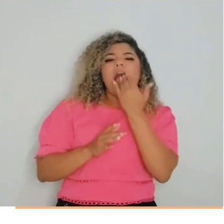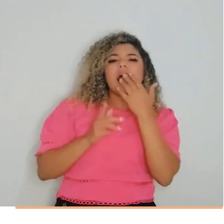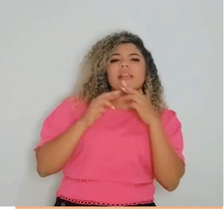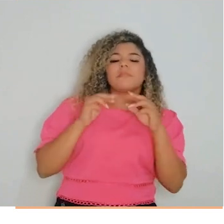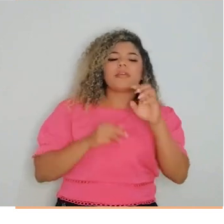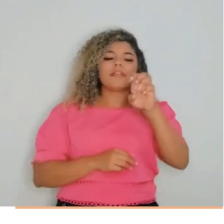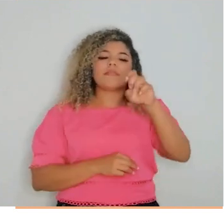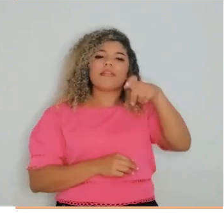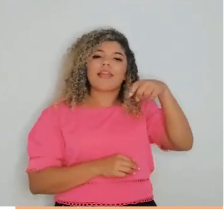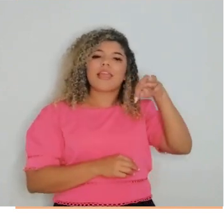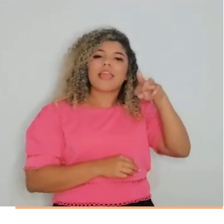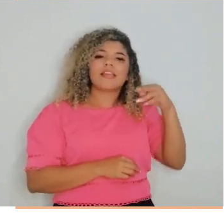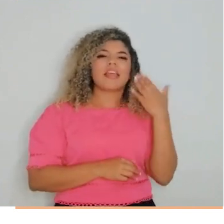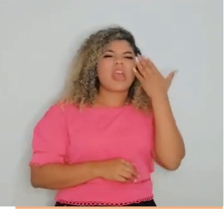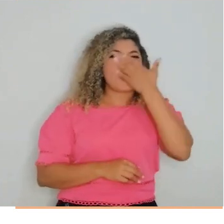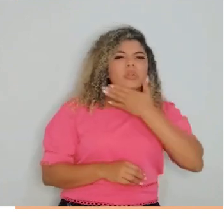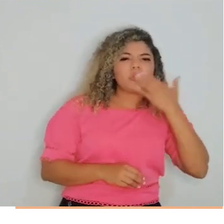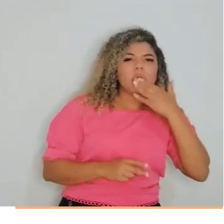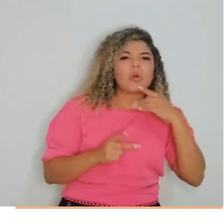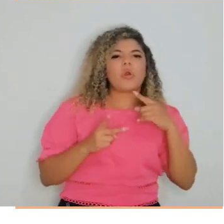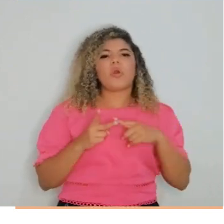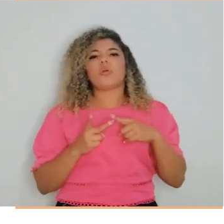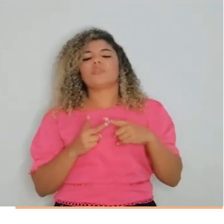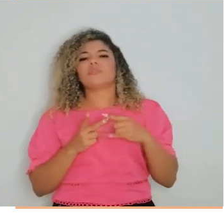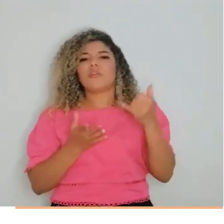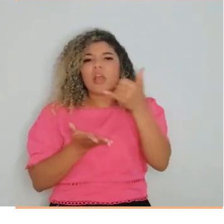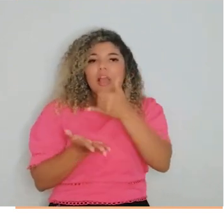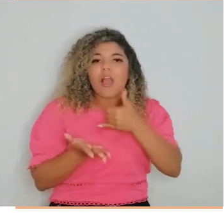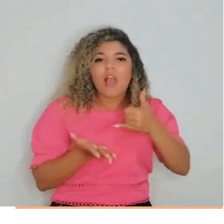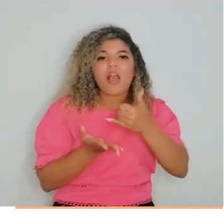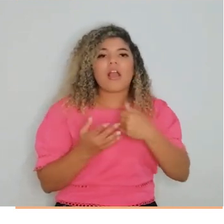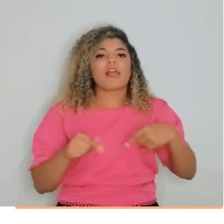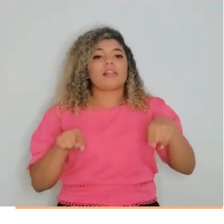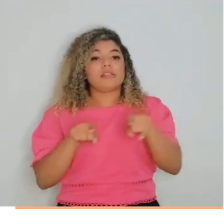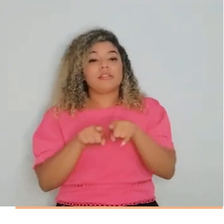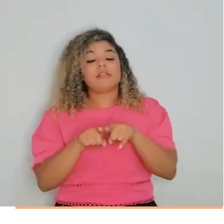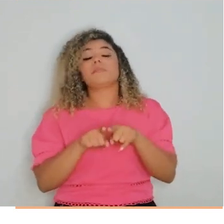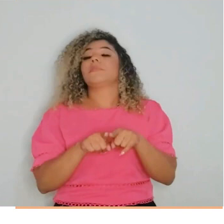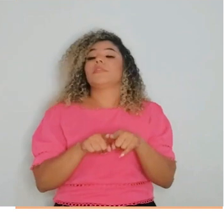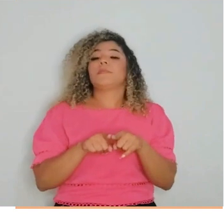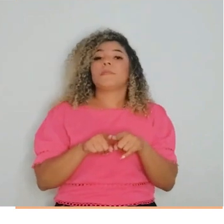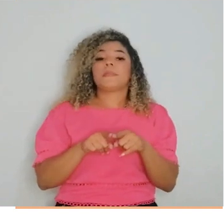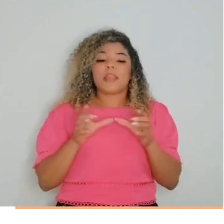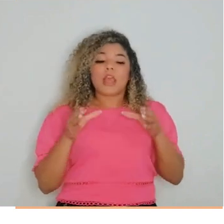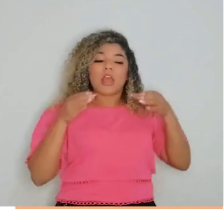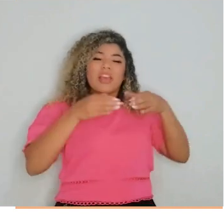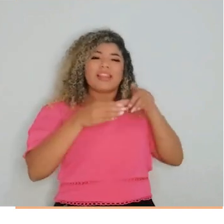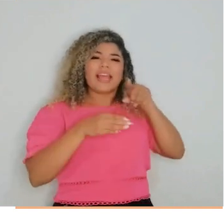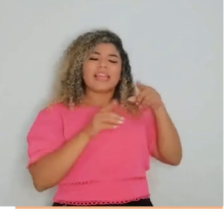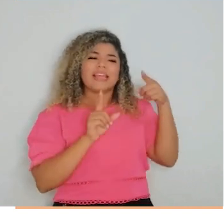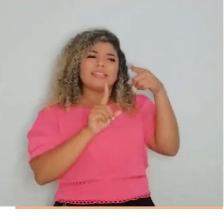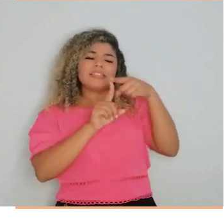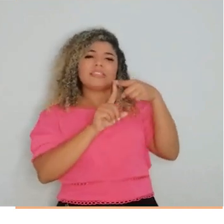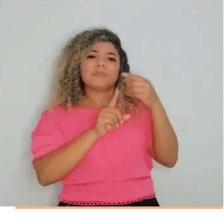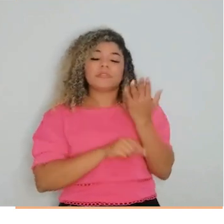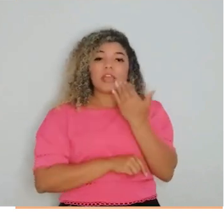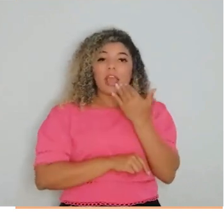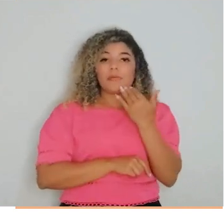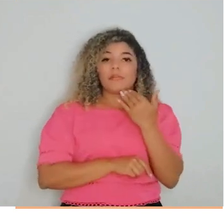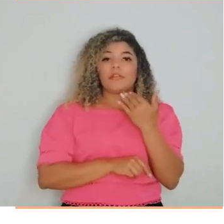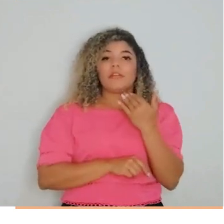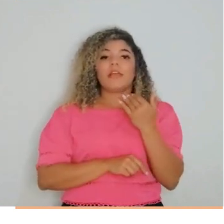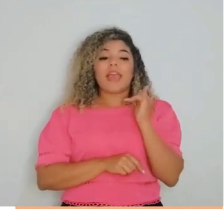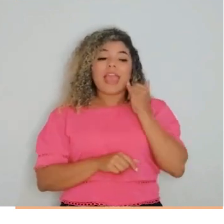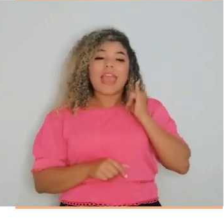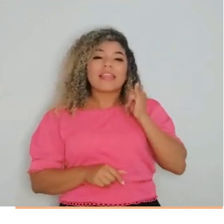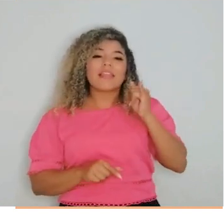Esses alimentos aqui representados por doces, por óleos, também são representantes daquele tipo de alimento que